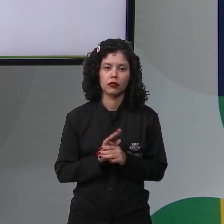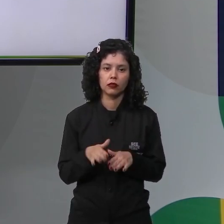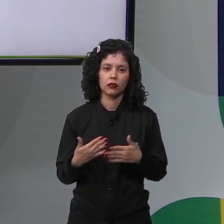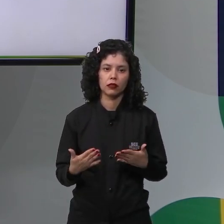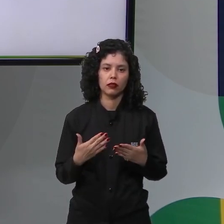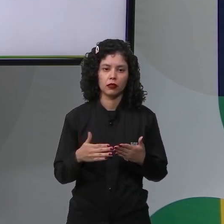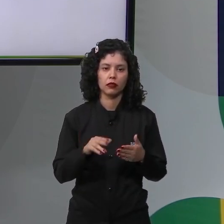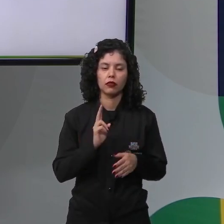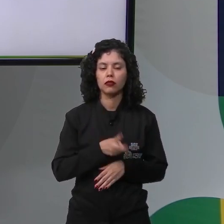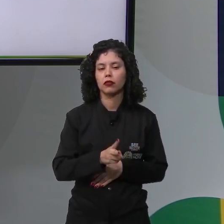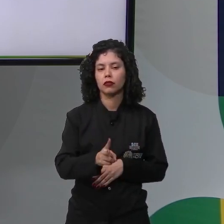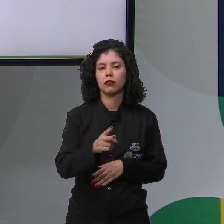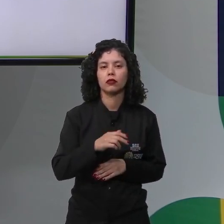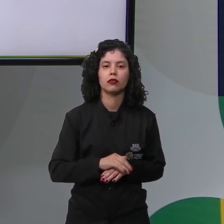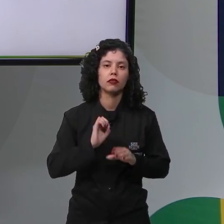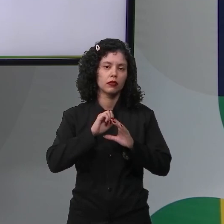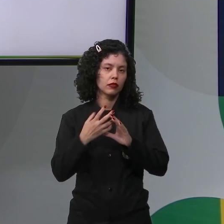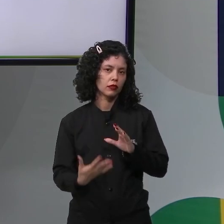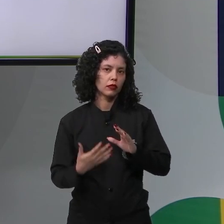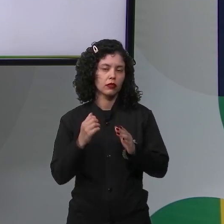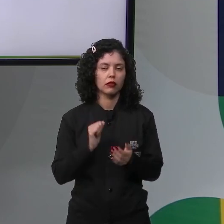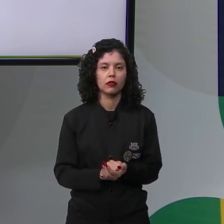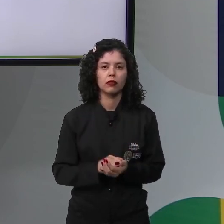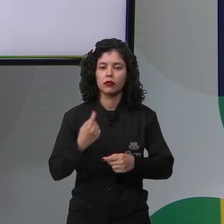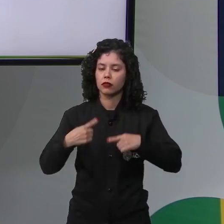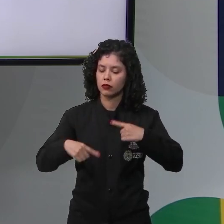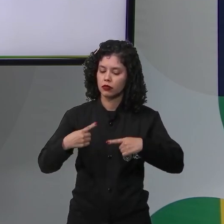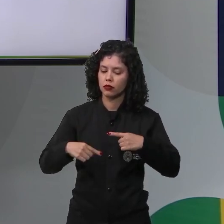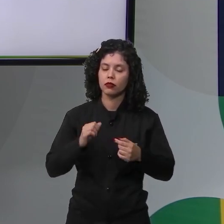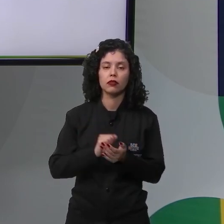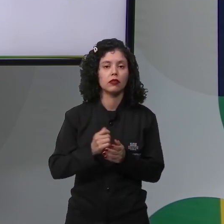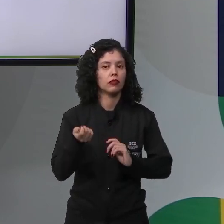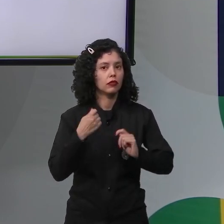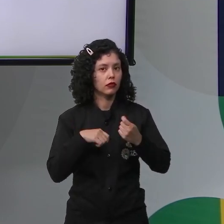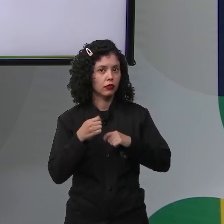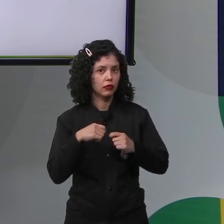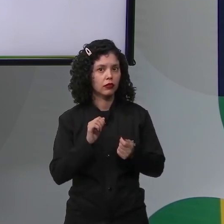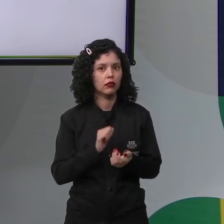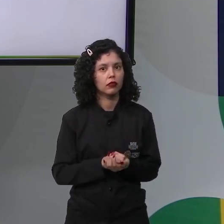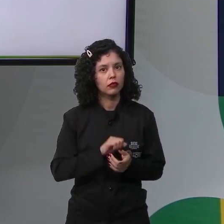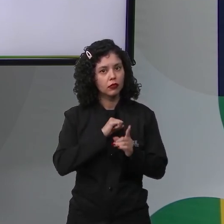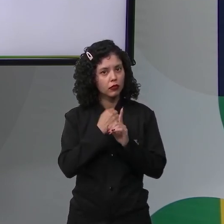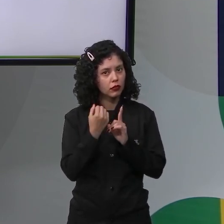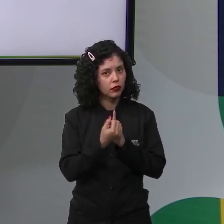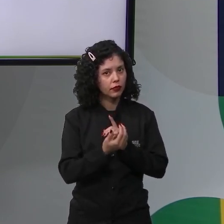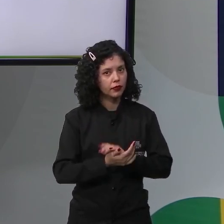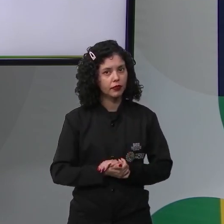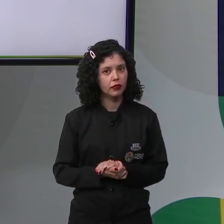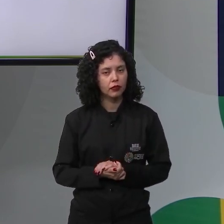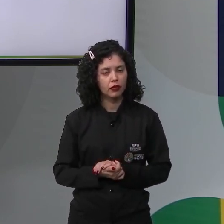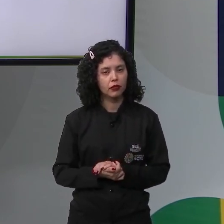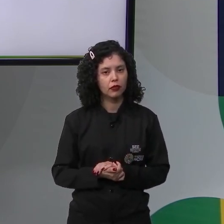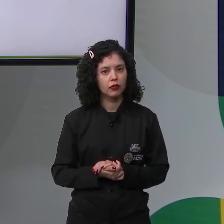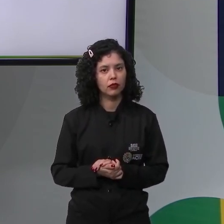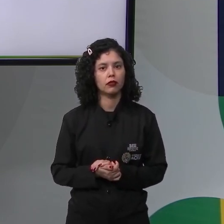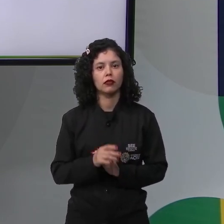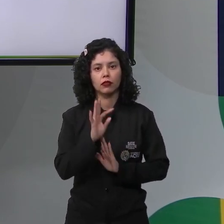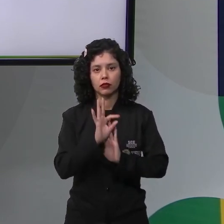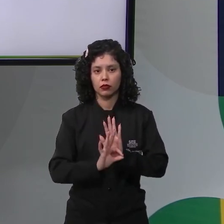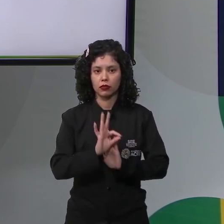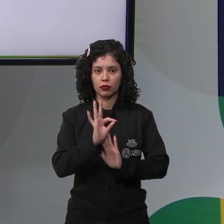suas respectivas características políticas, econômicas, sociais? Então, são